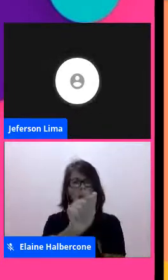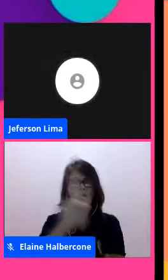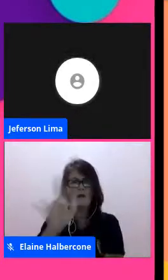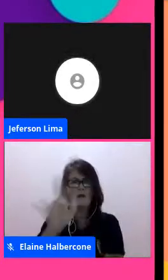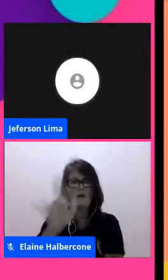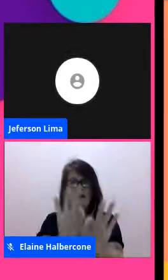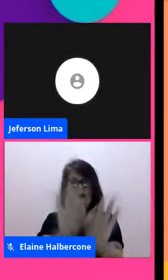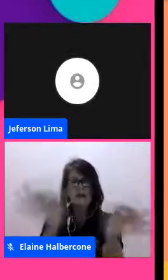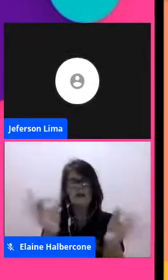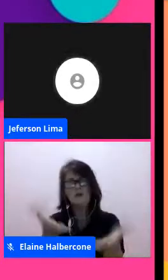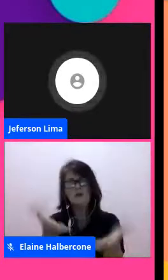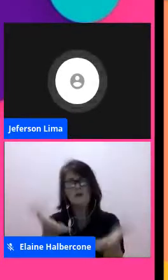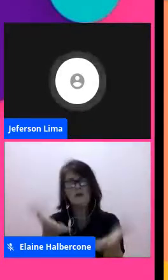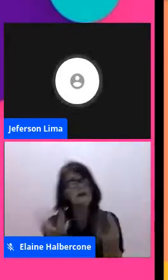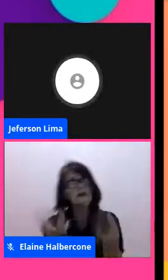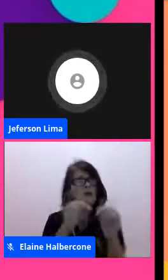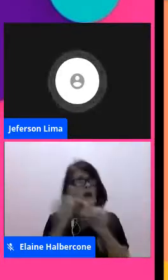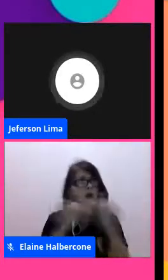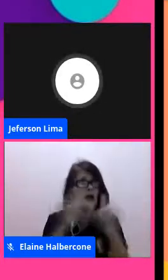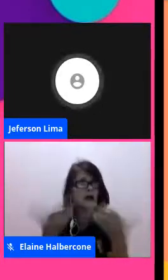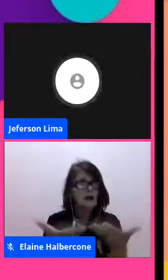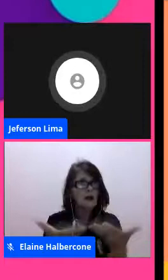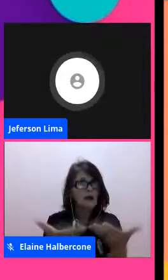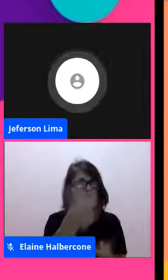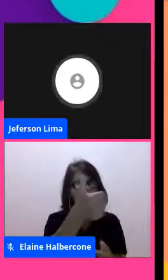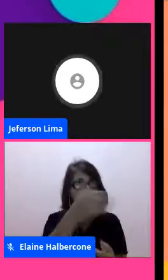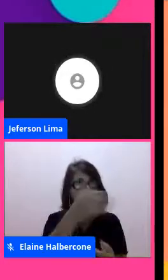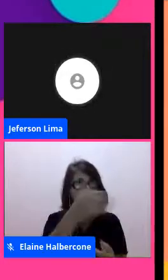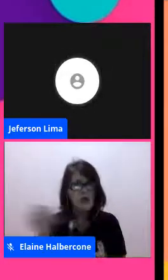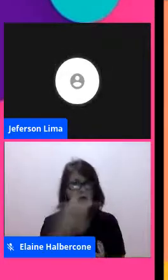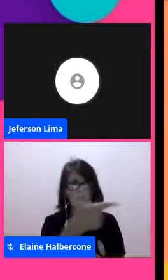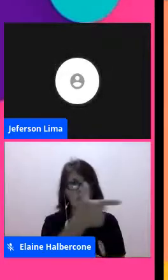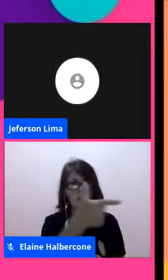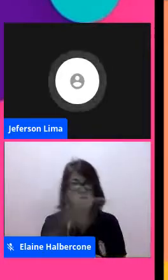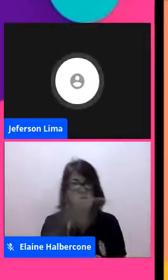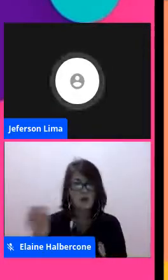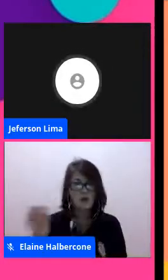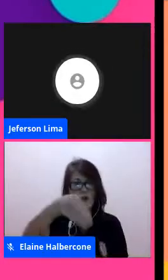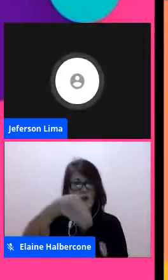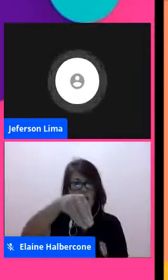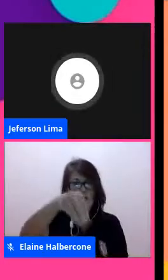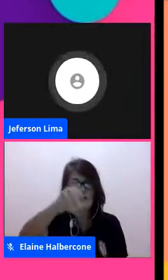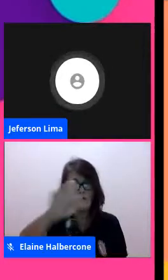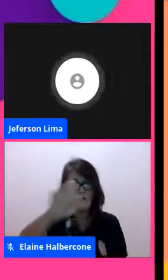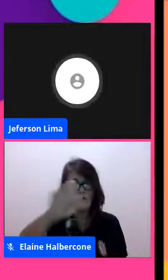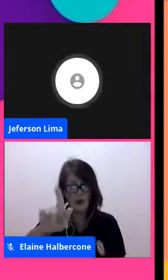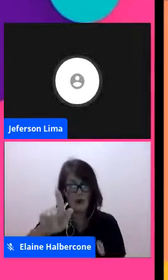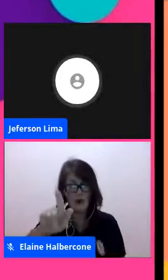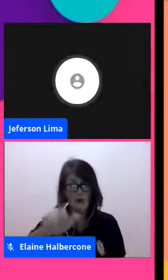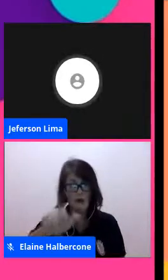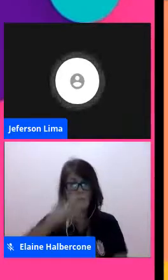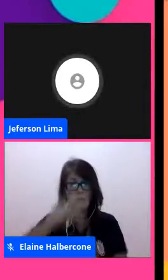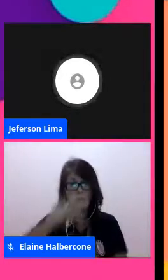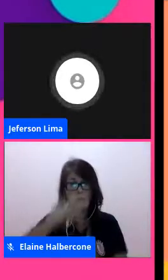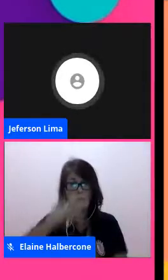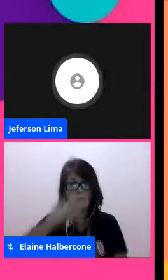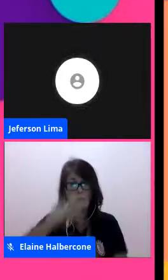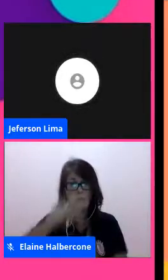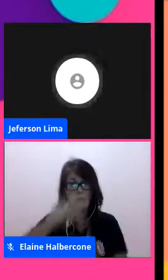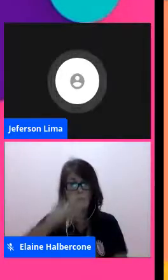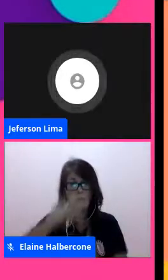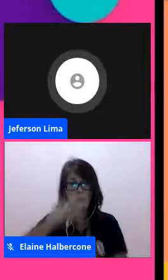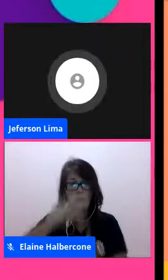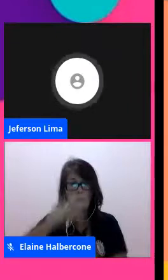aí com seus 100, 200 megabytes aí por mês. Então, dificilmente você vai ter esse valor completo. Você vai ter cifras